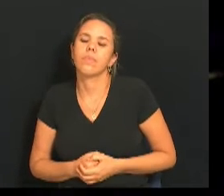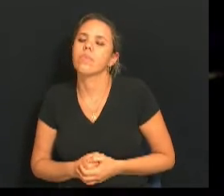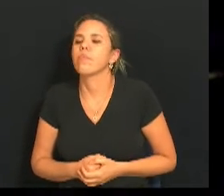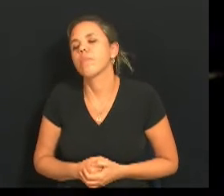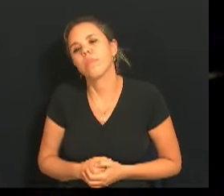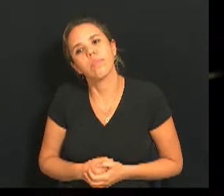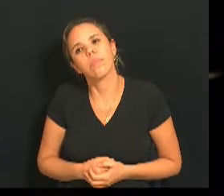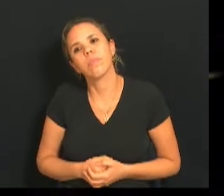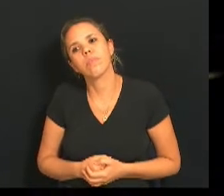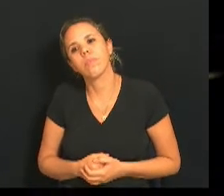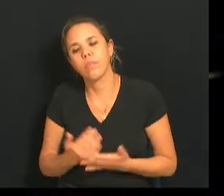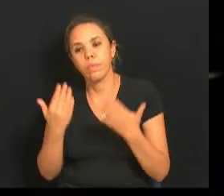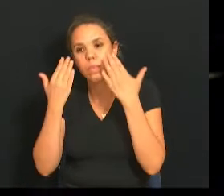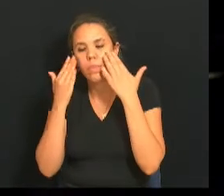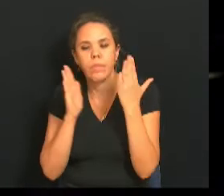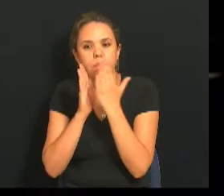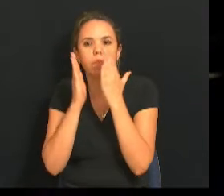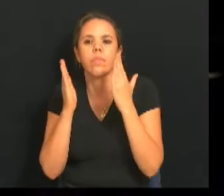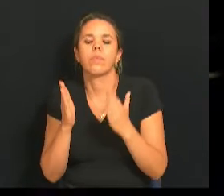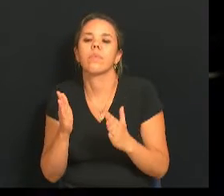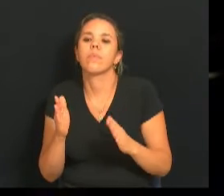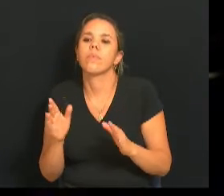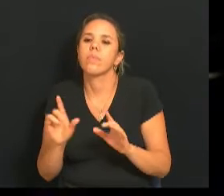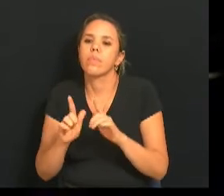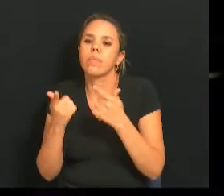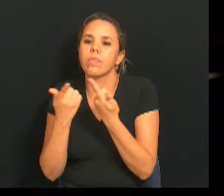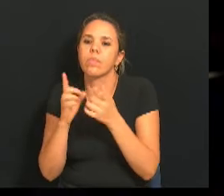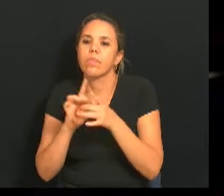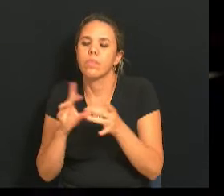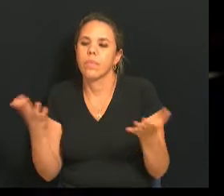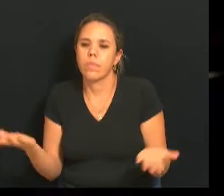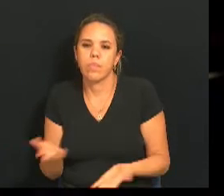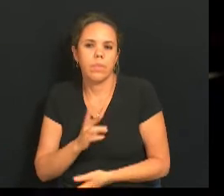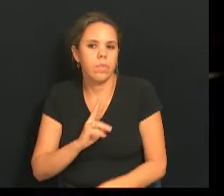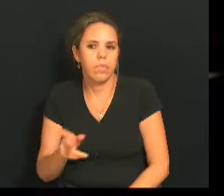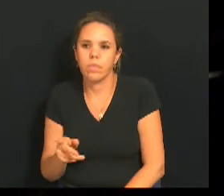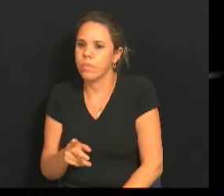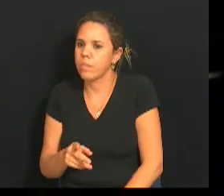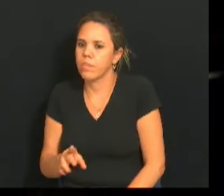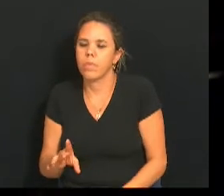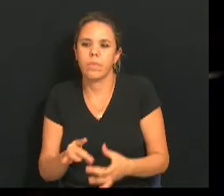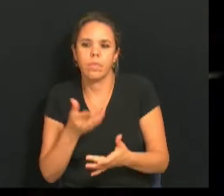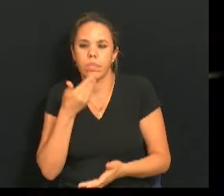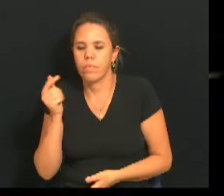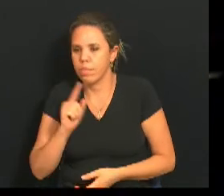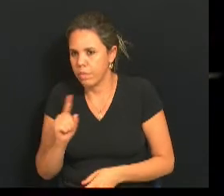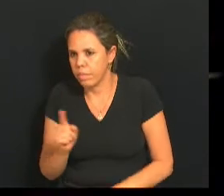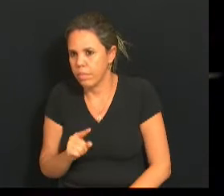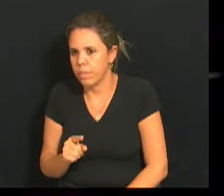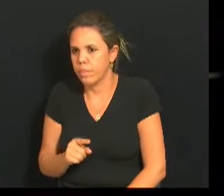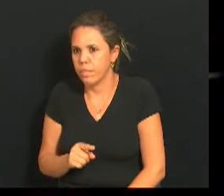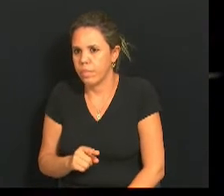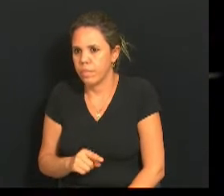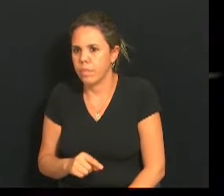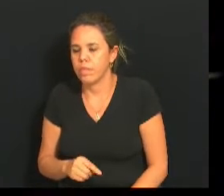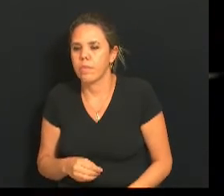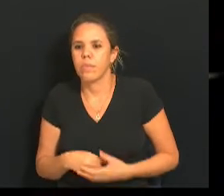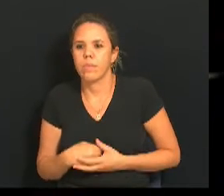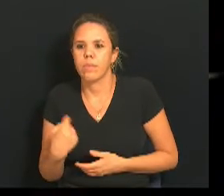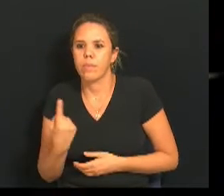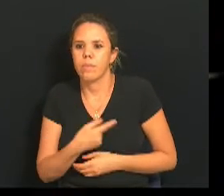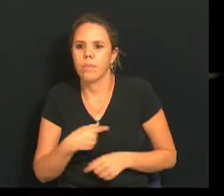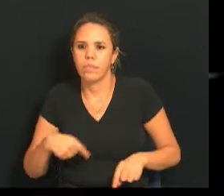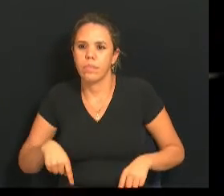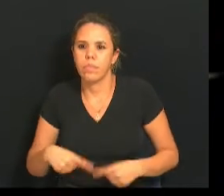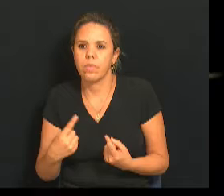inclusive, afronta o princípio da gestão democrática. Então, não é um contexto fácil, é um contexto que colocaria para nós